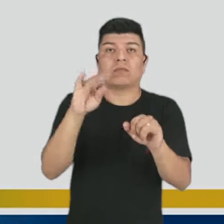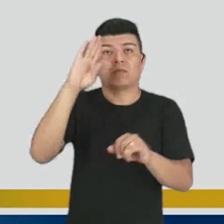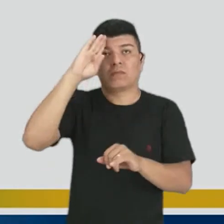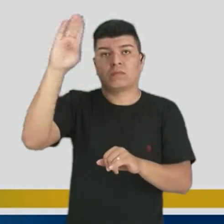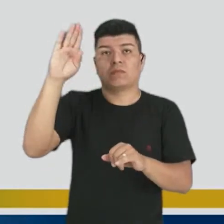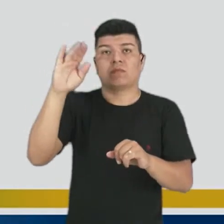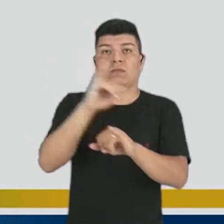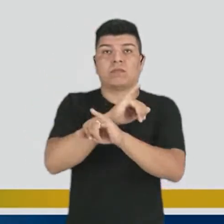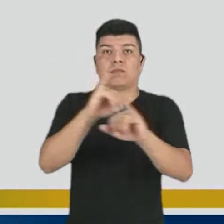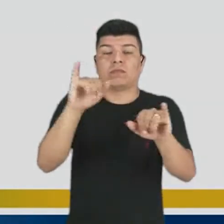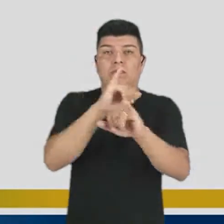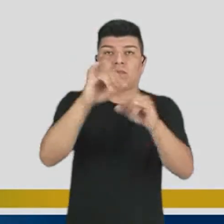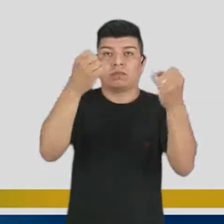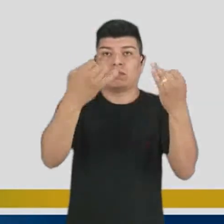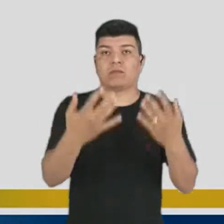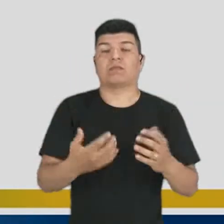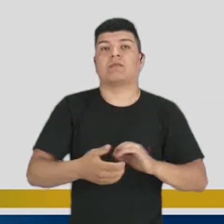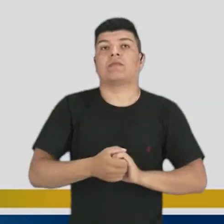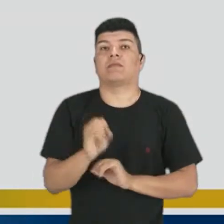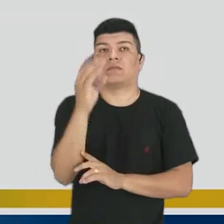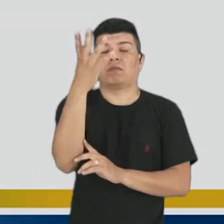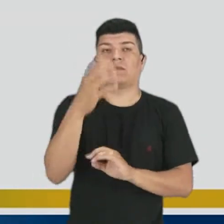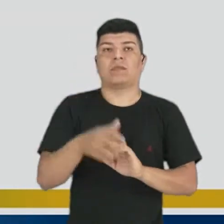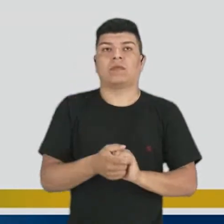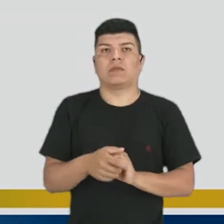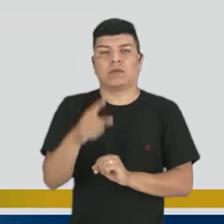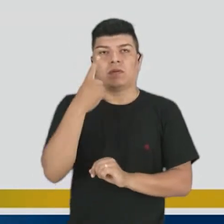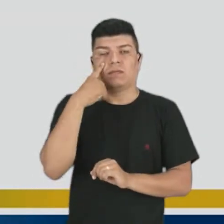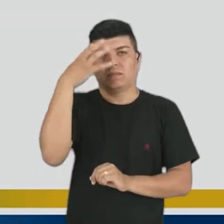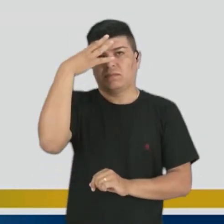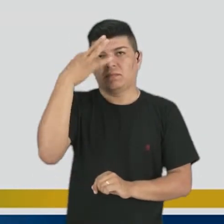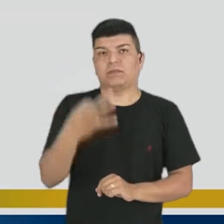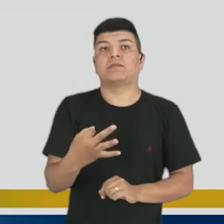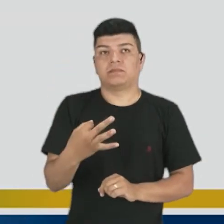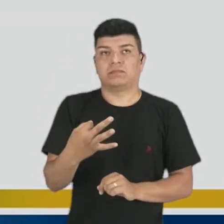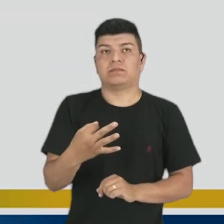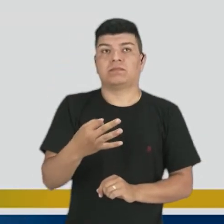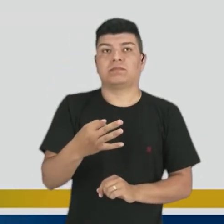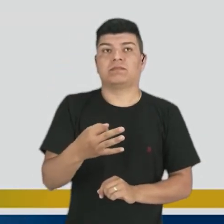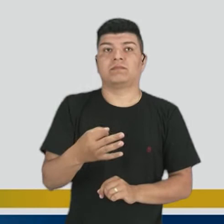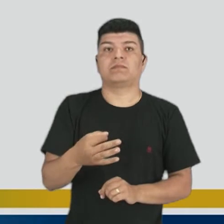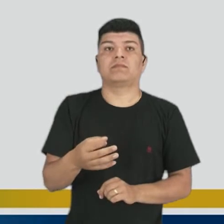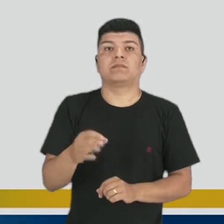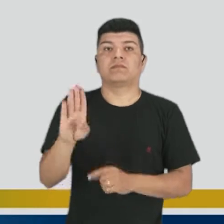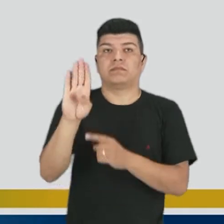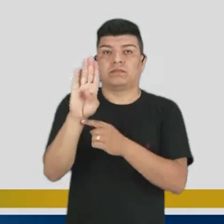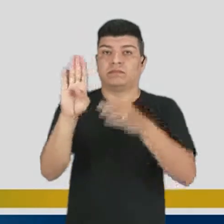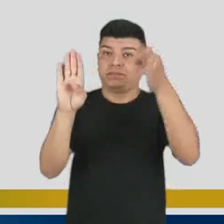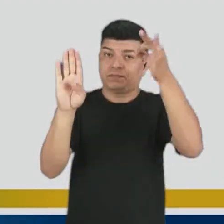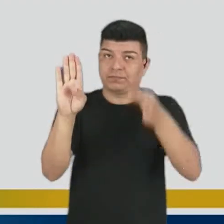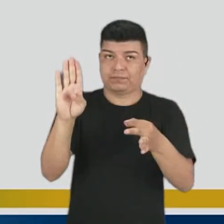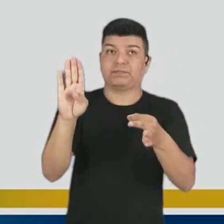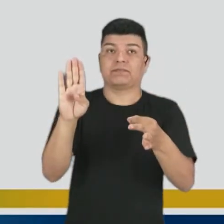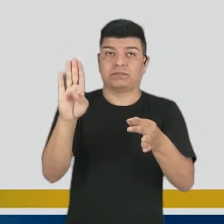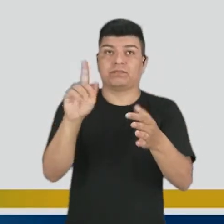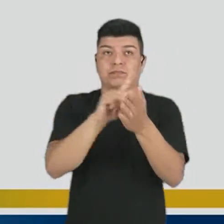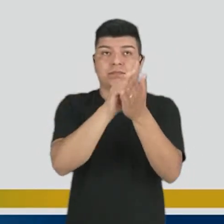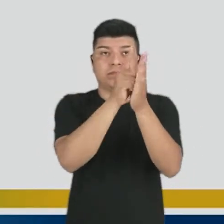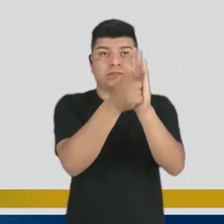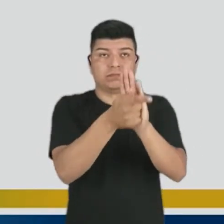é noticiar fatos. Eu tenho certeza que você prestou atenção na aula e marcou a alternativa B. O artigo de opinião é um